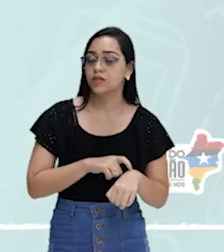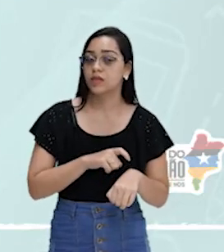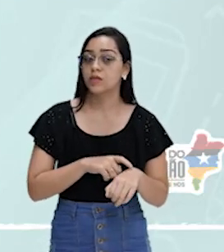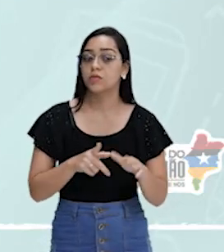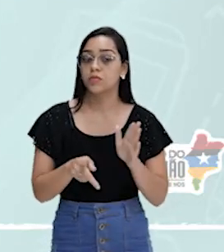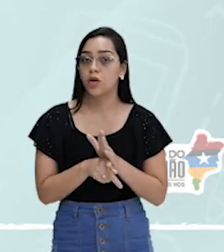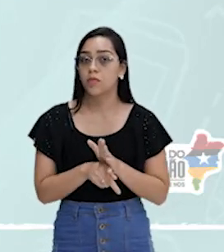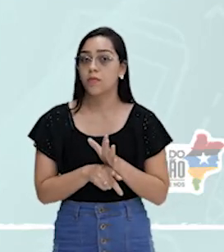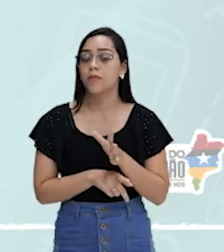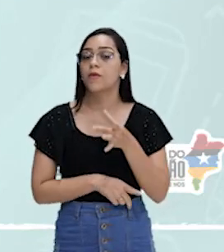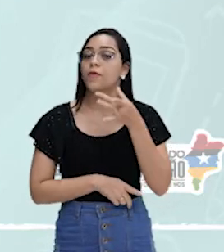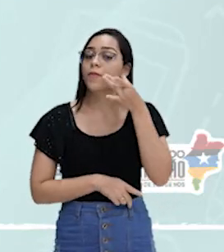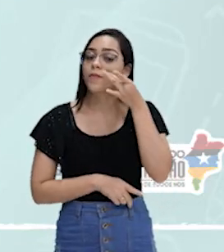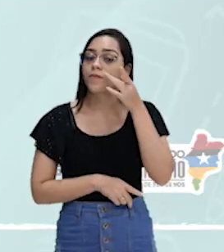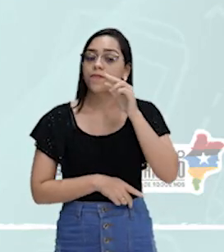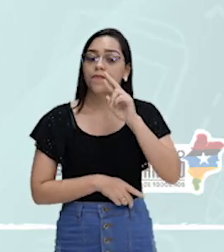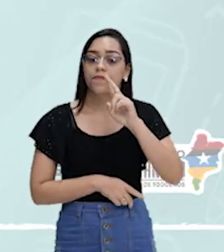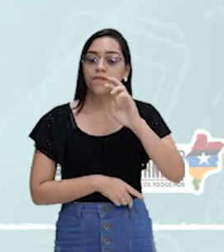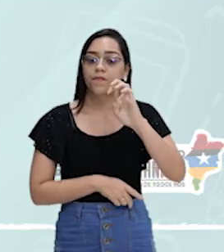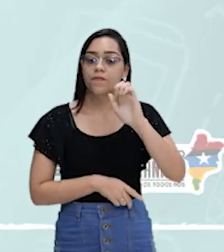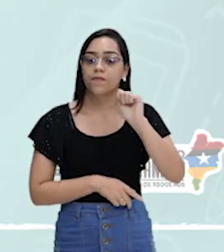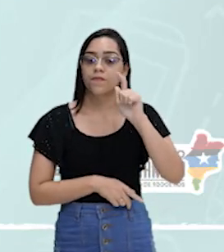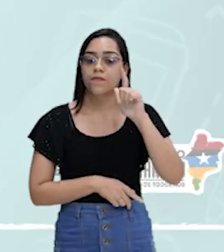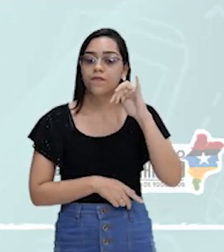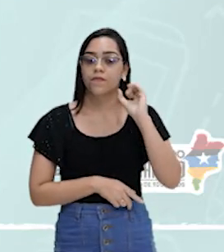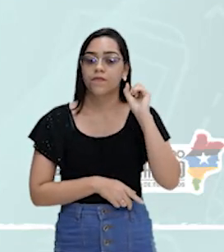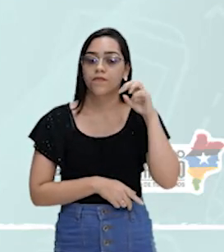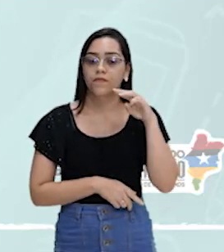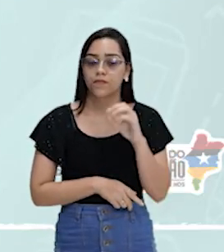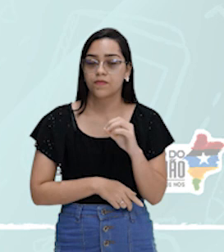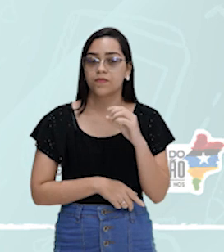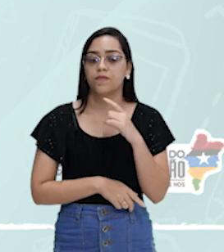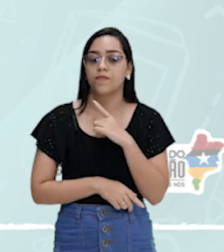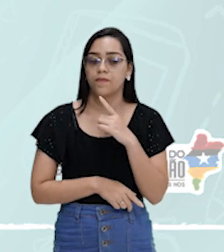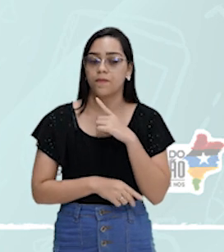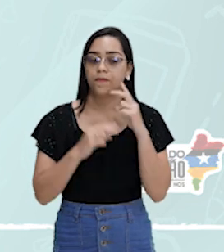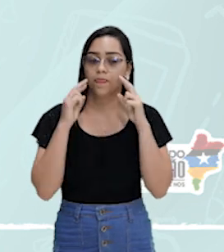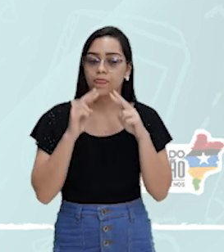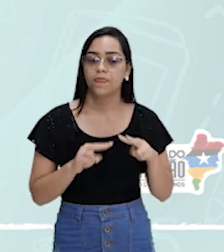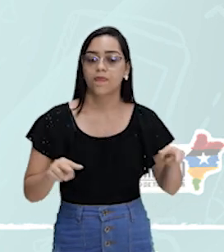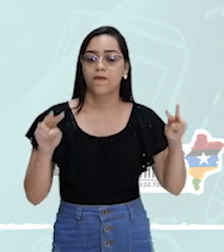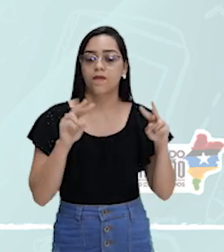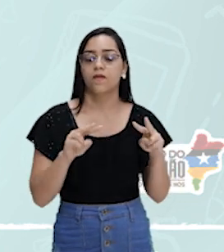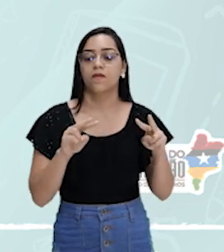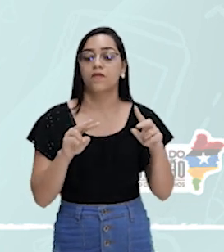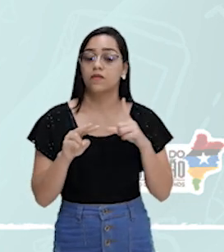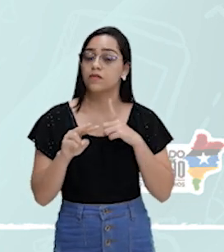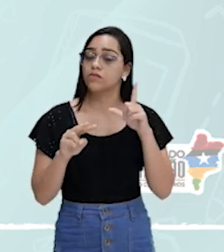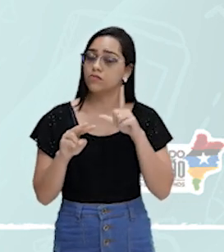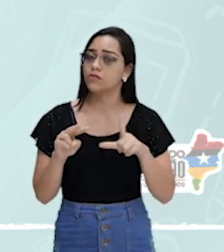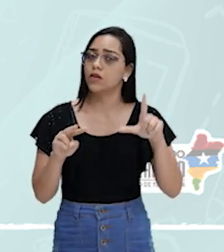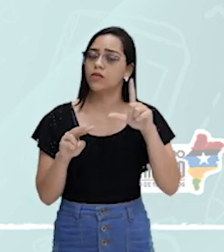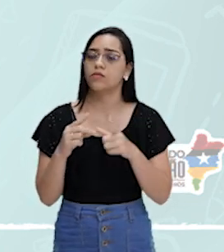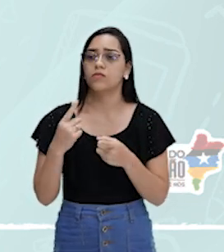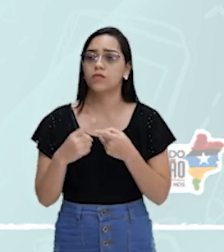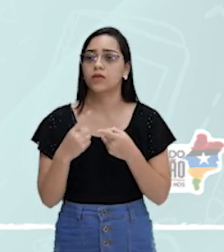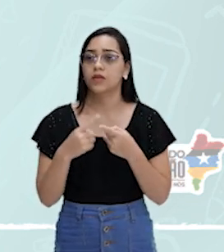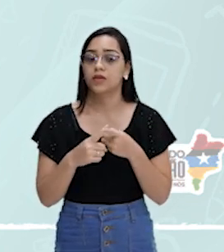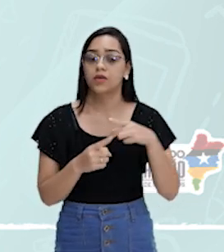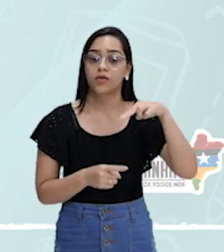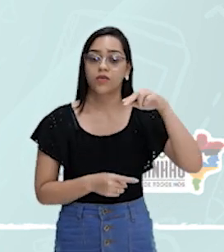do realismo, certo? E aí eu preparei uma aula, tipo assim, a origem humana sobre o olhar literário. Por quê? Porque